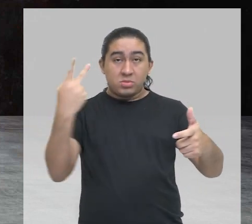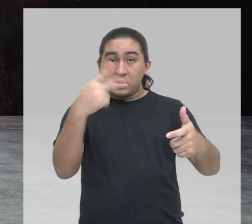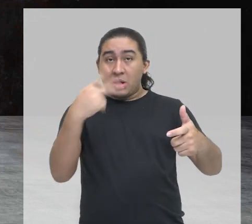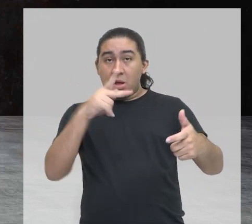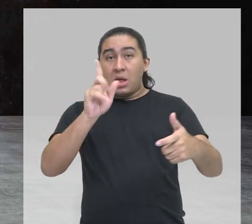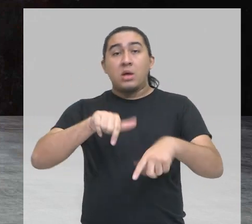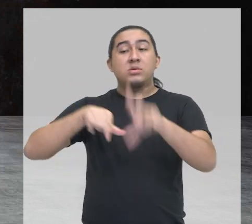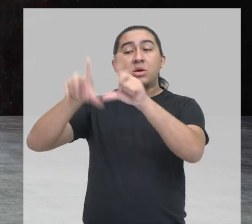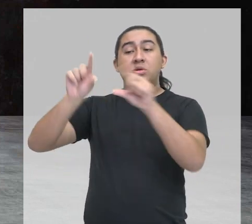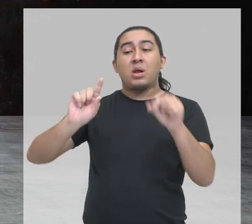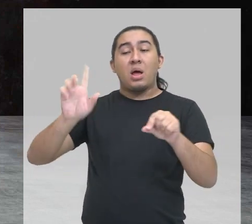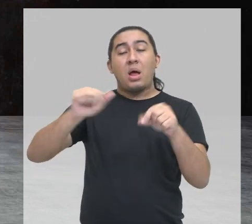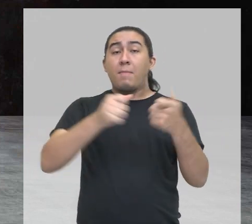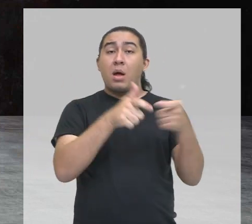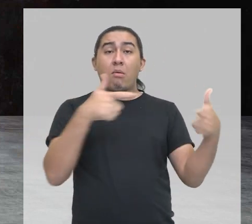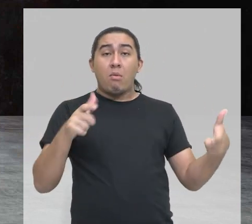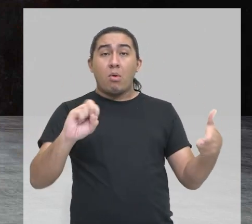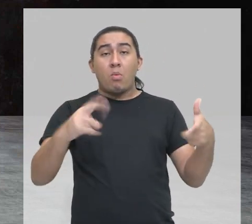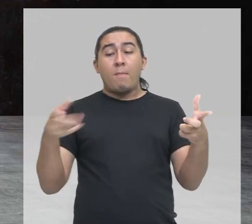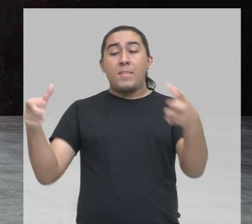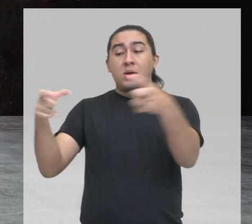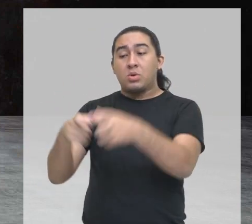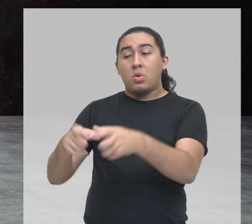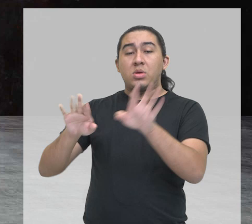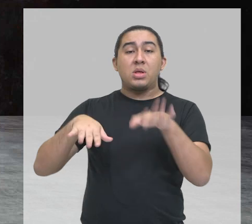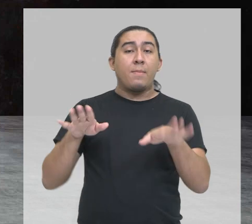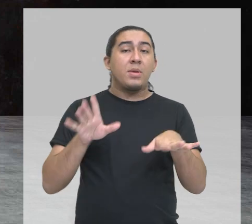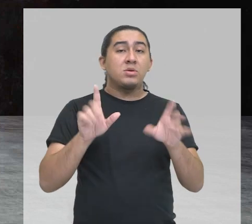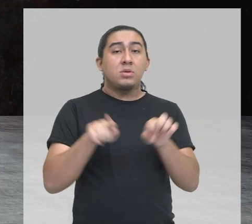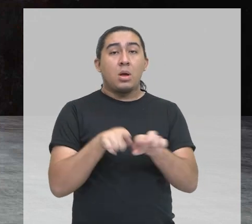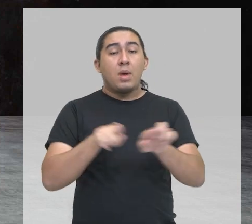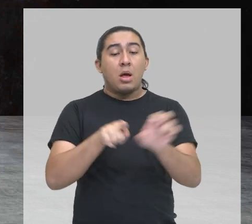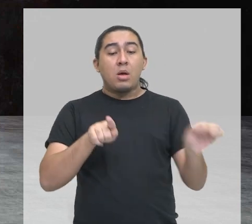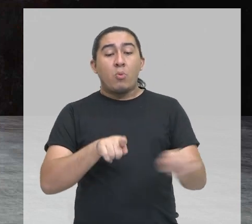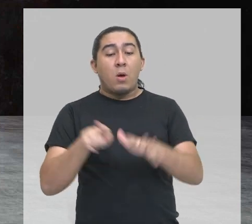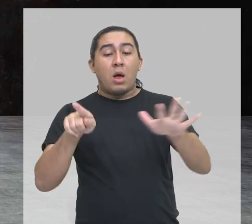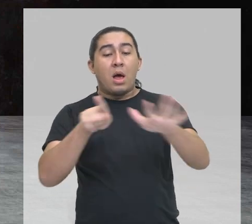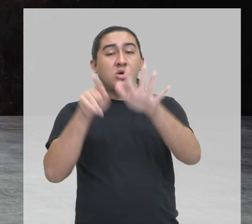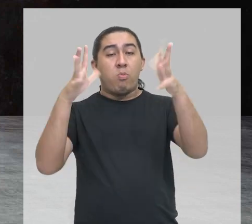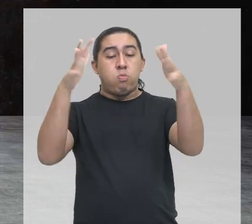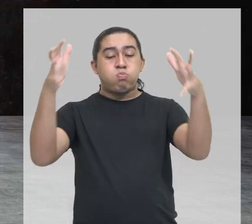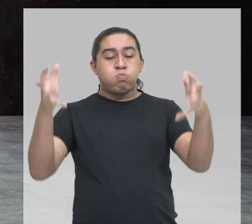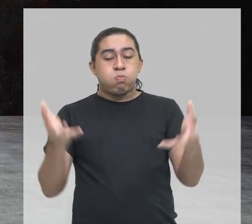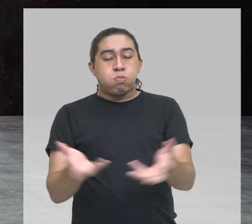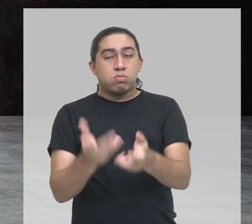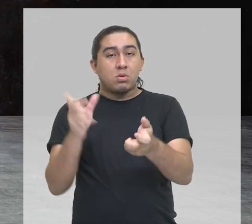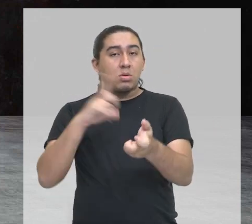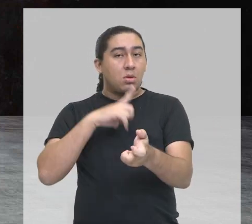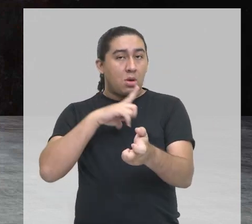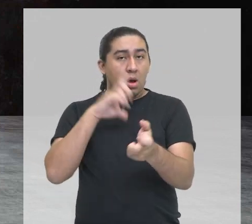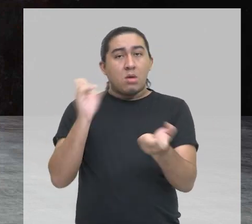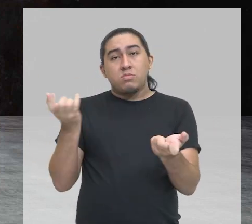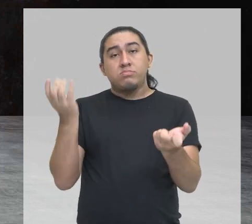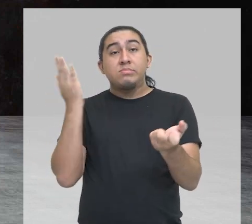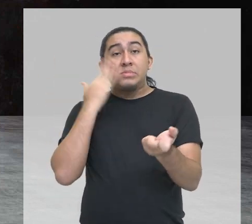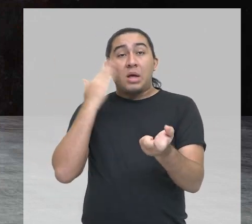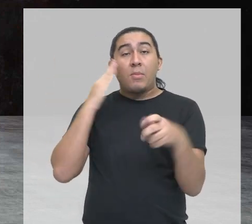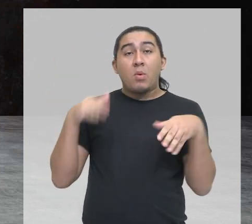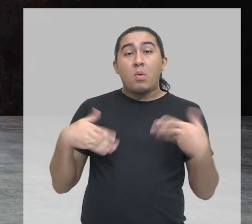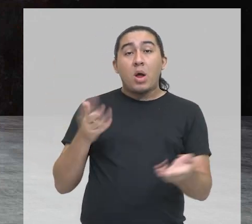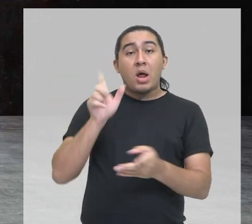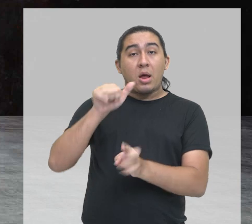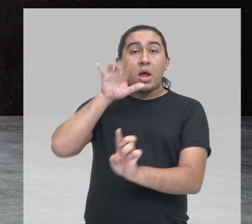essa estrela vai ser maior ou menor. Então, desde o tamanho dessa nuvem gigantesca inicial, já vai ter